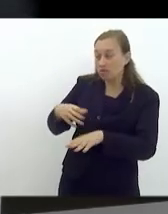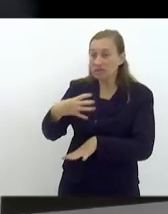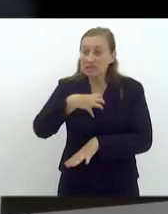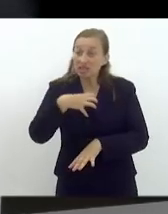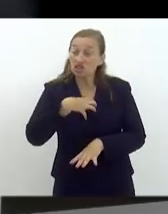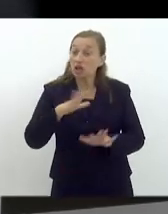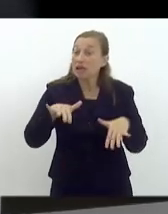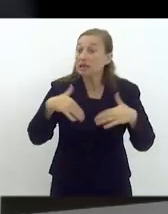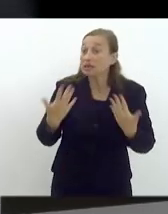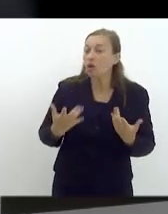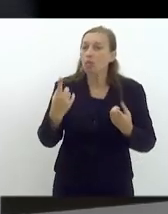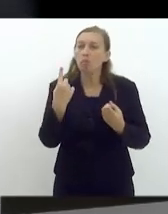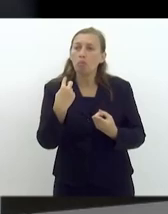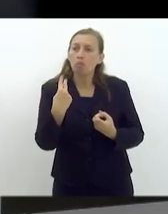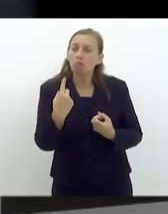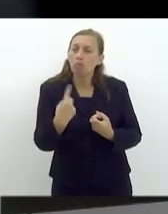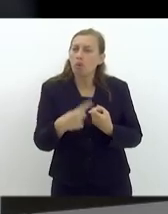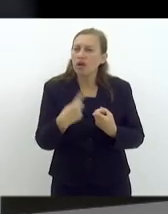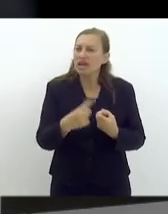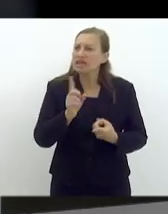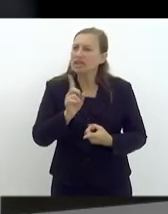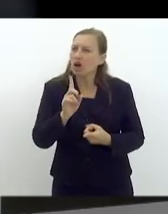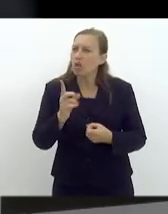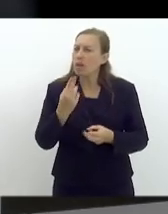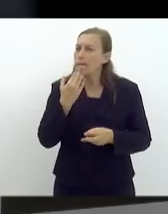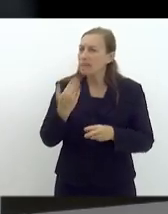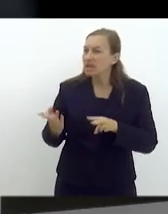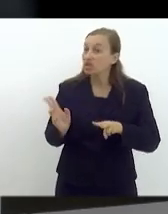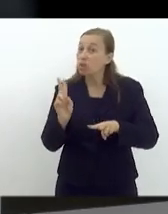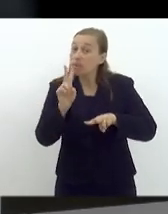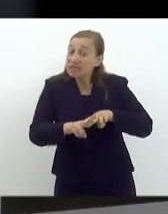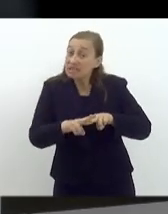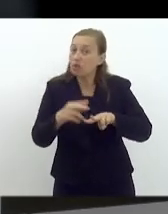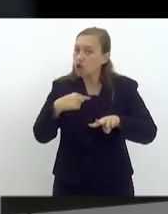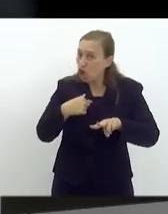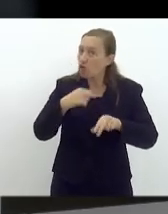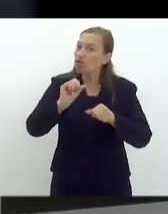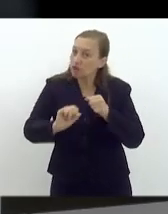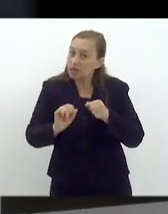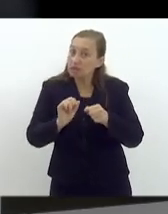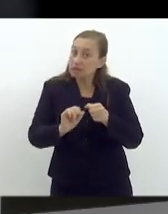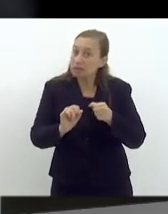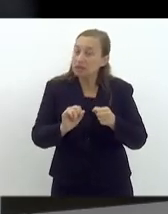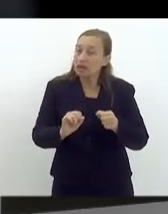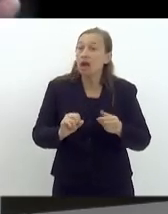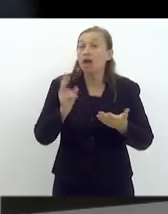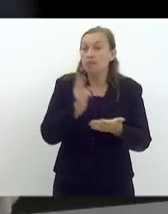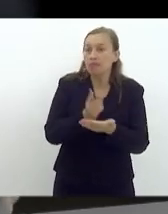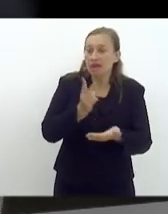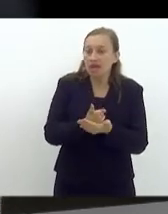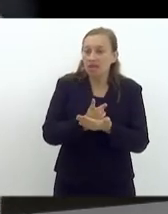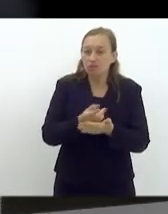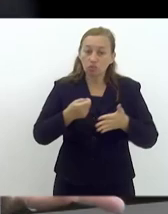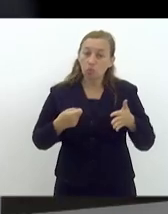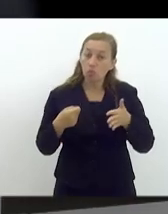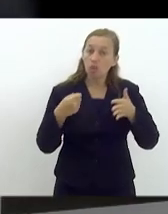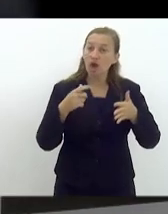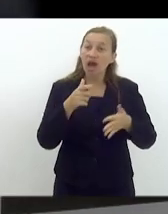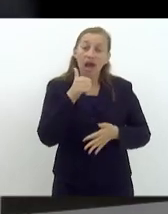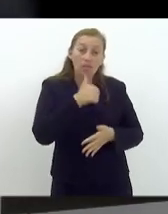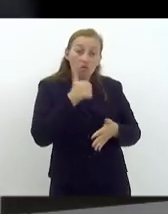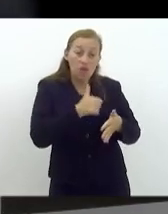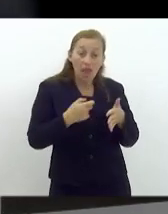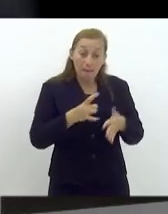porque não pedir de ofício uma prisão que eu fiz embora ela tenha se recusado a prestar declarações por medo